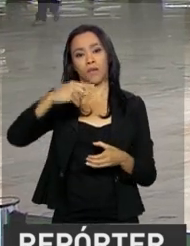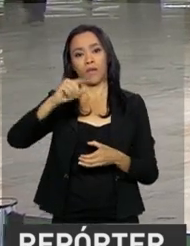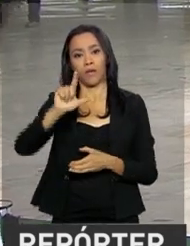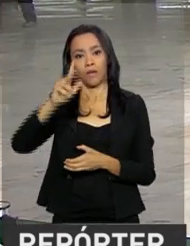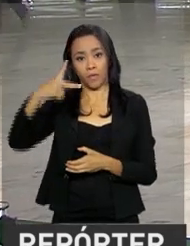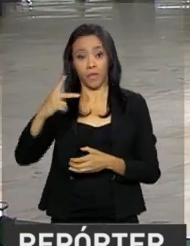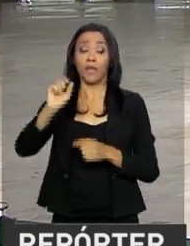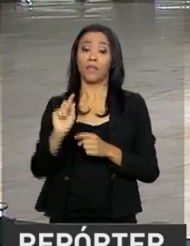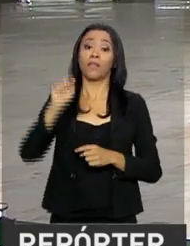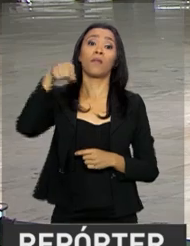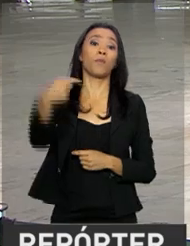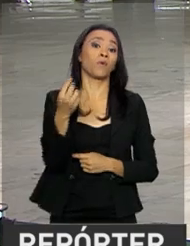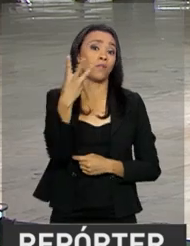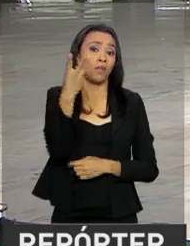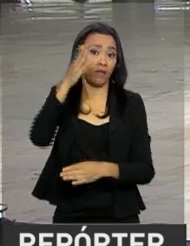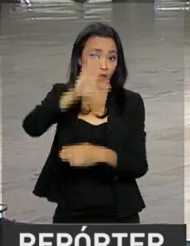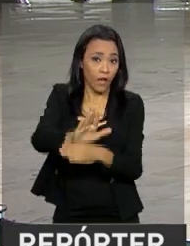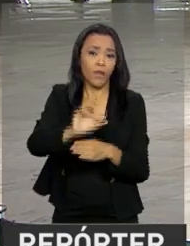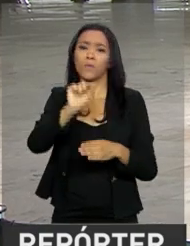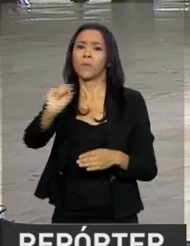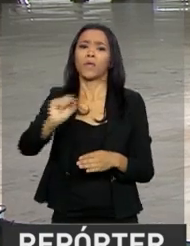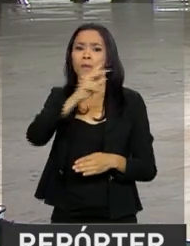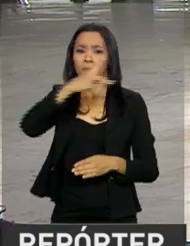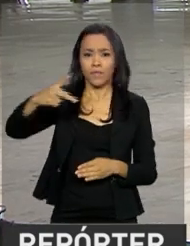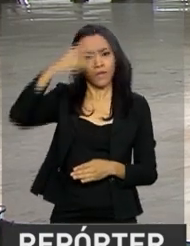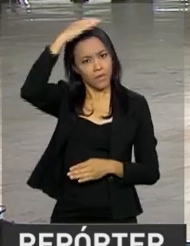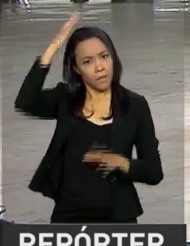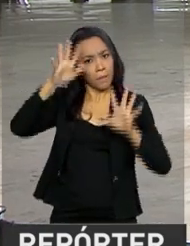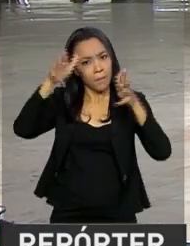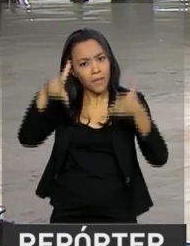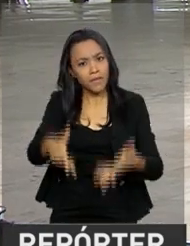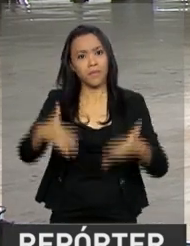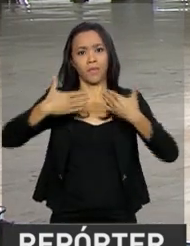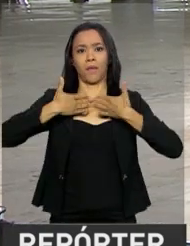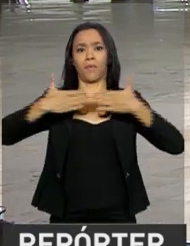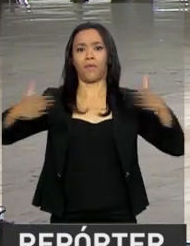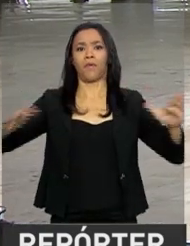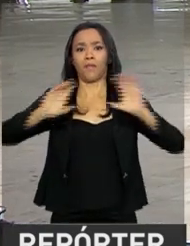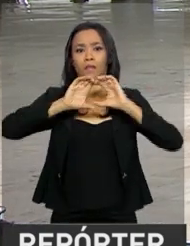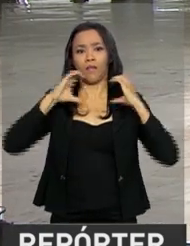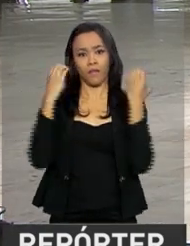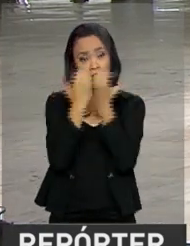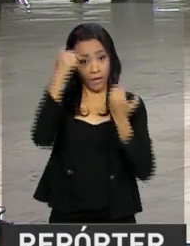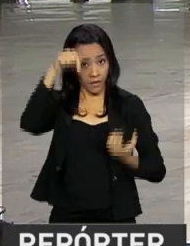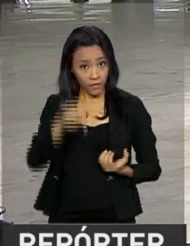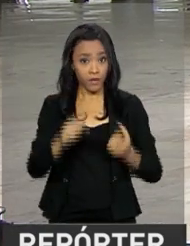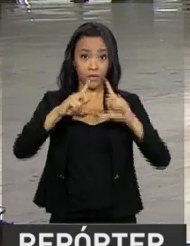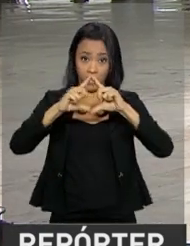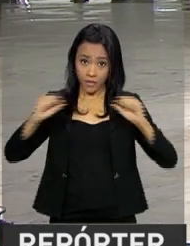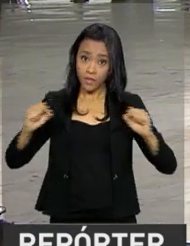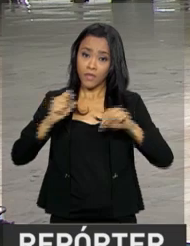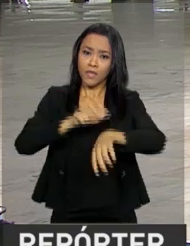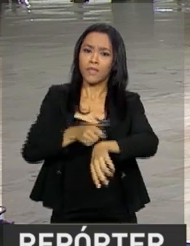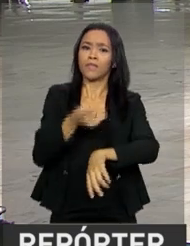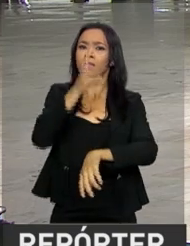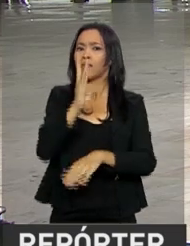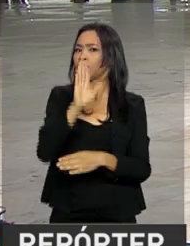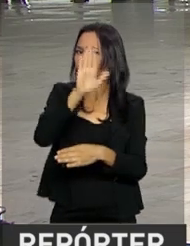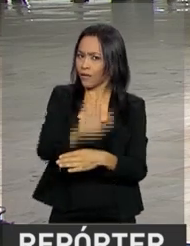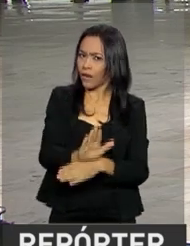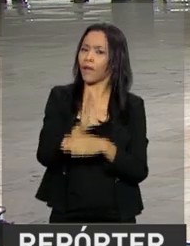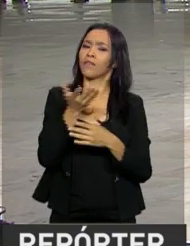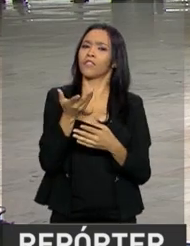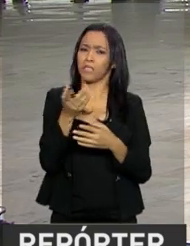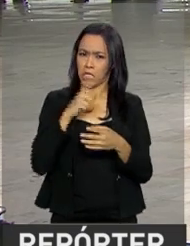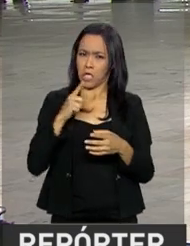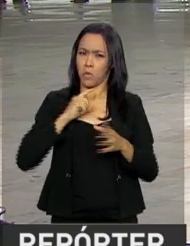das 3 horas da tarde, Michel Temer comanda a agenda da CPLP, que acontece aqui em Brasília. A partir das 3 da tarde, então, está prevista